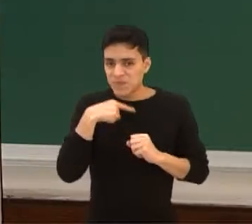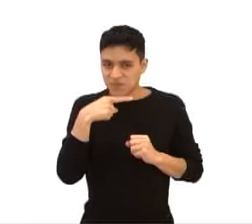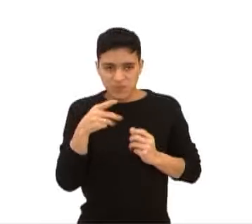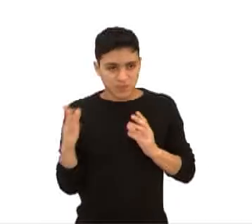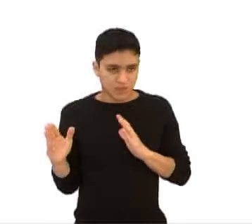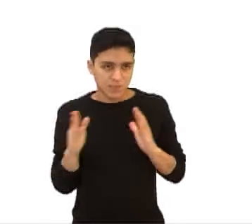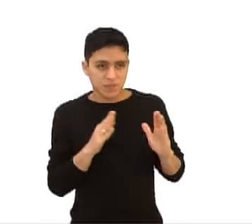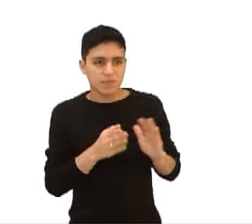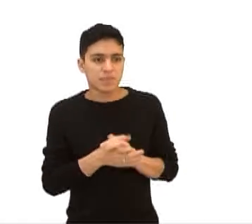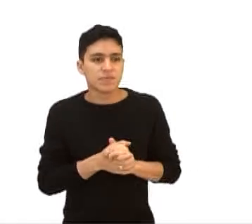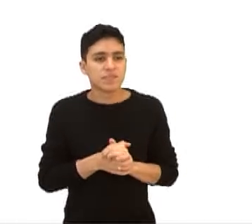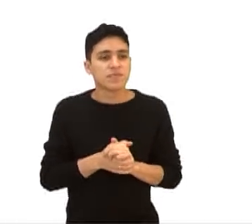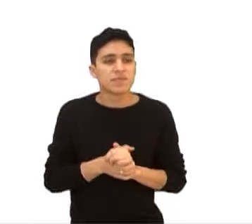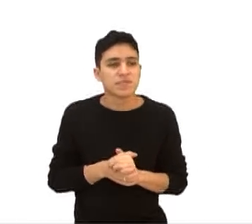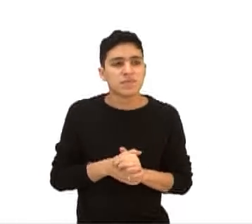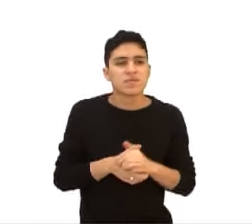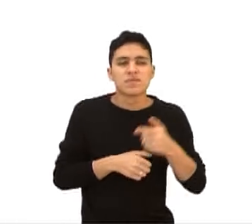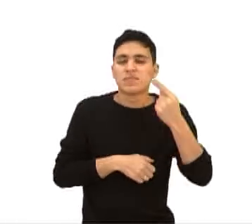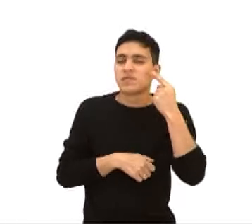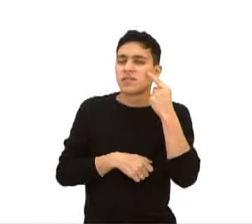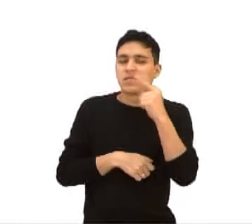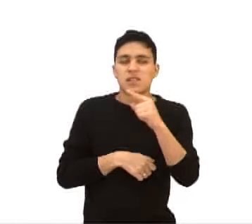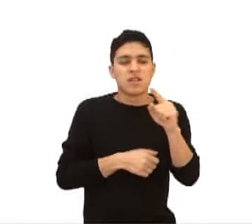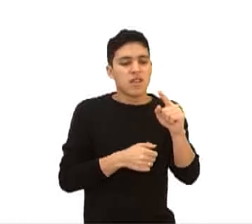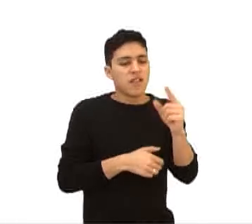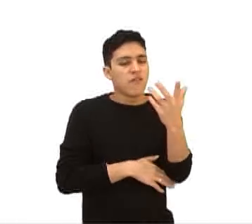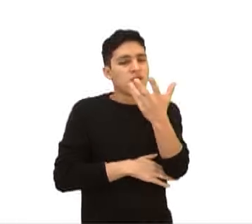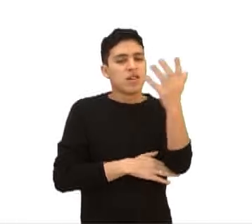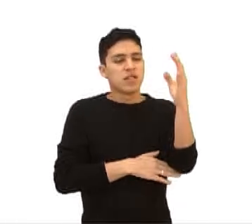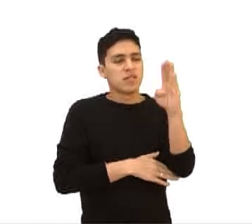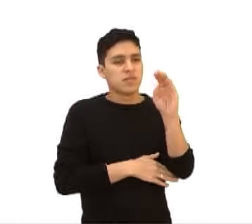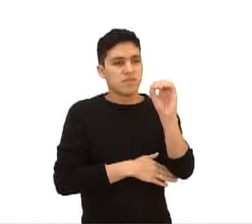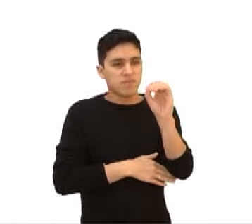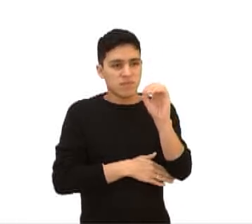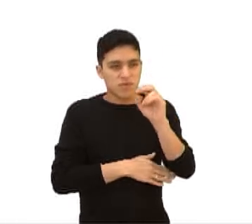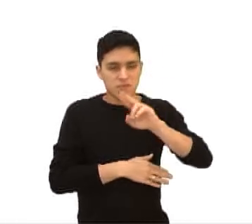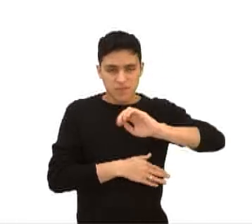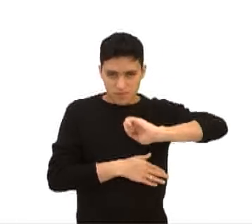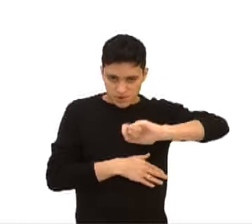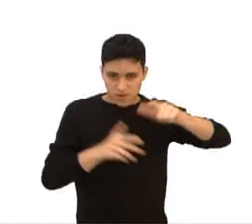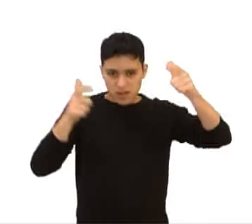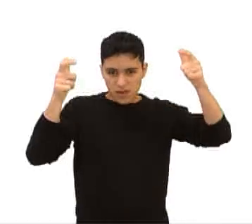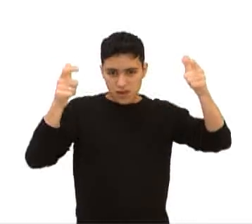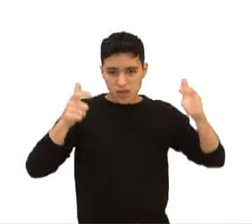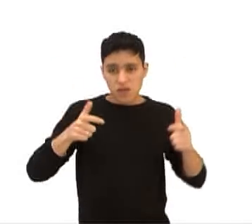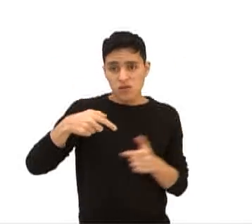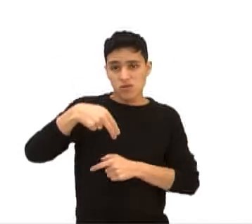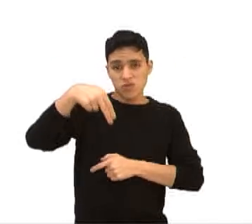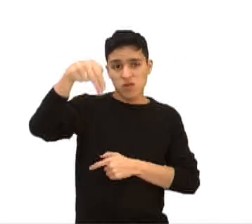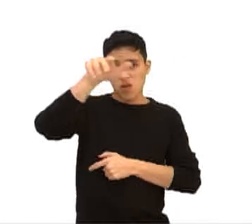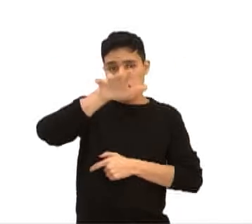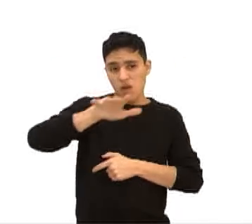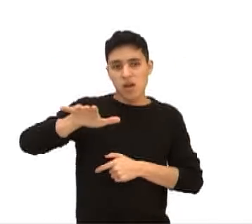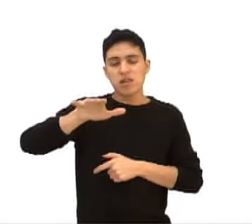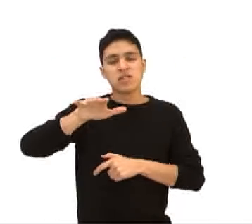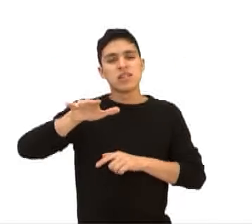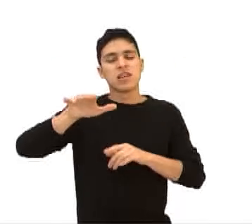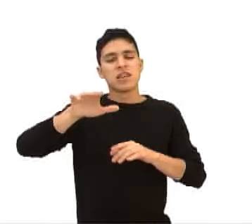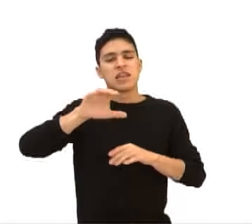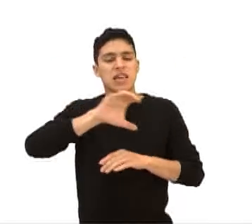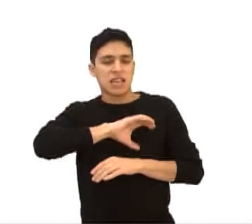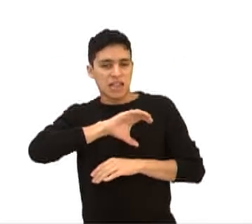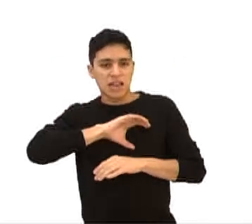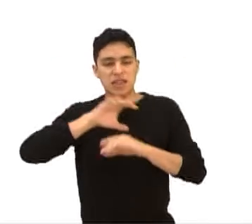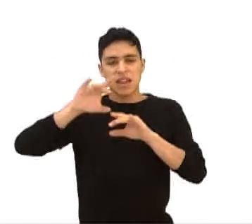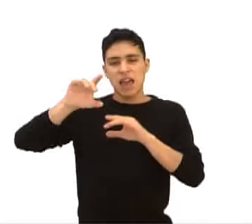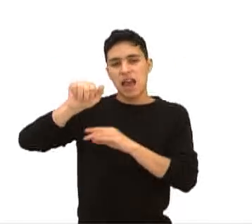Nós temos também ali, ó, a floresta boreal, onde ela é encontrada no norte do Alasca, Canadá, sul da